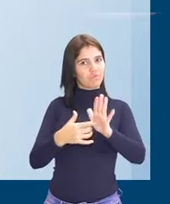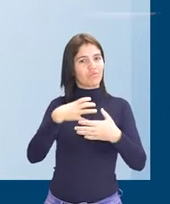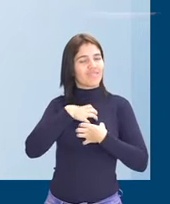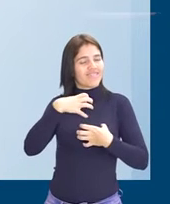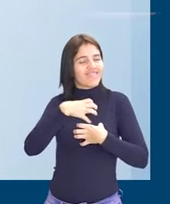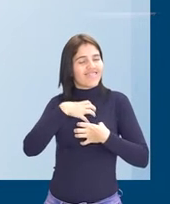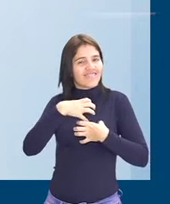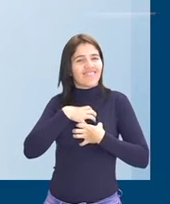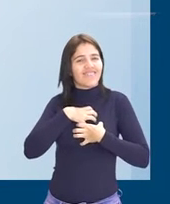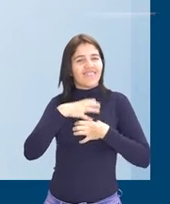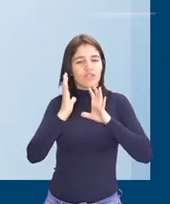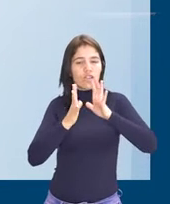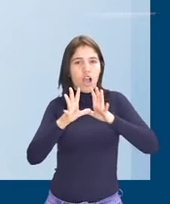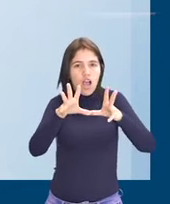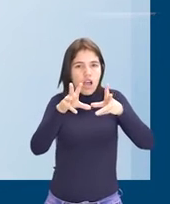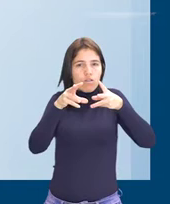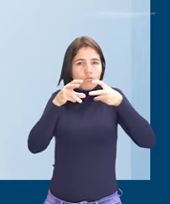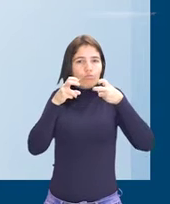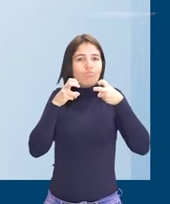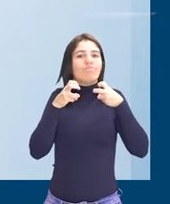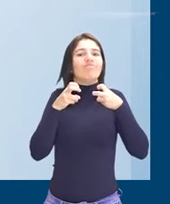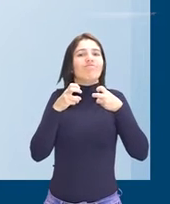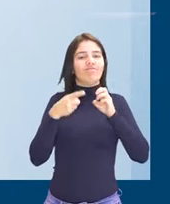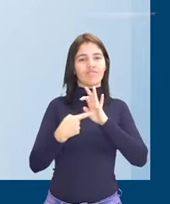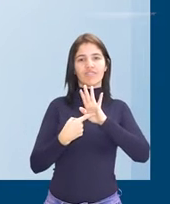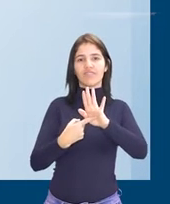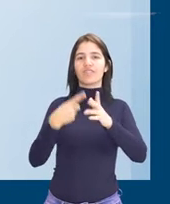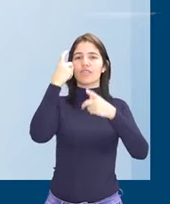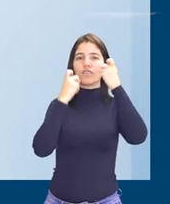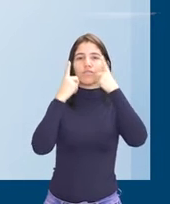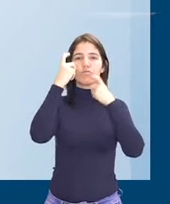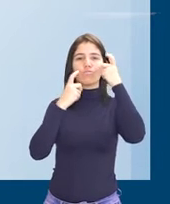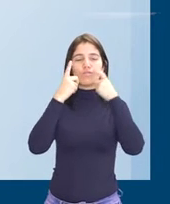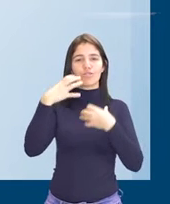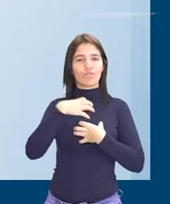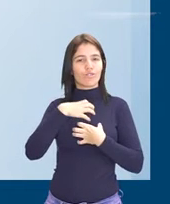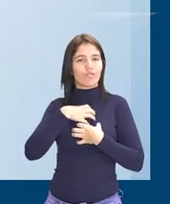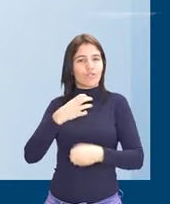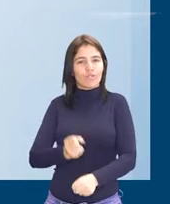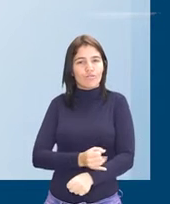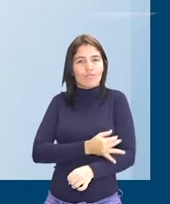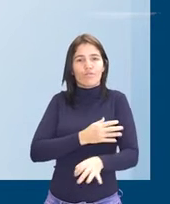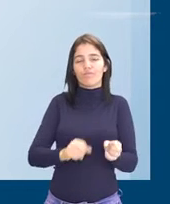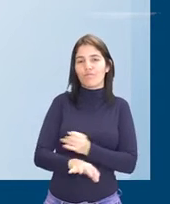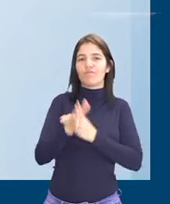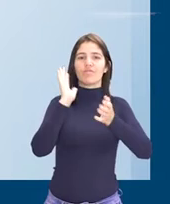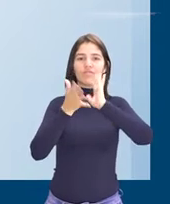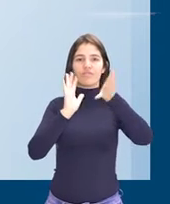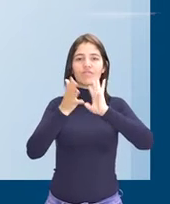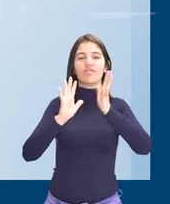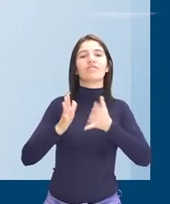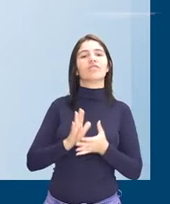sentido a Libras. Essas são as chamadas expressões afetivas, também usadas pelos usuários das